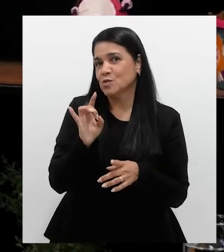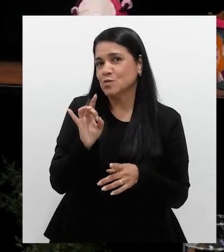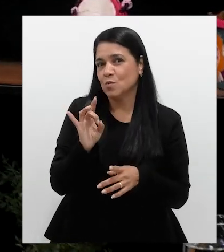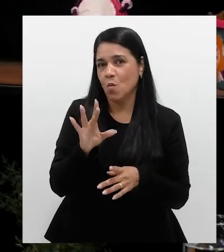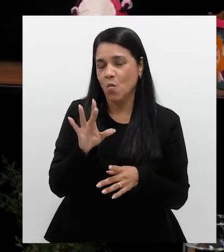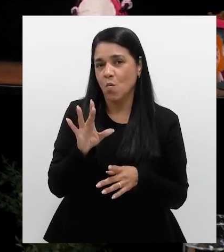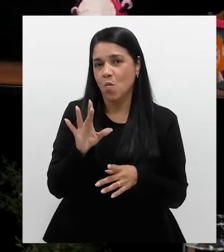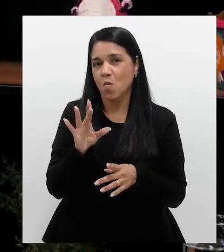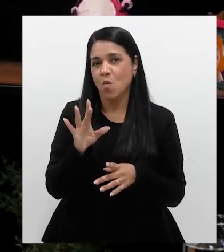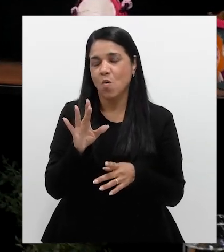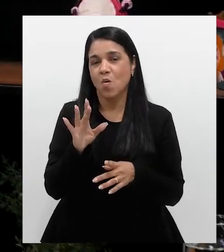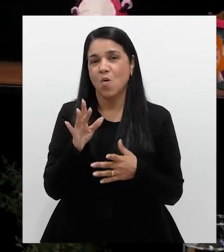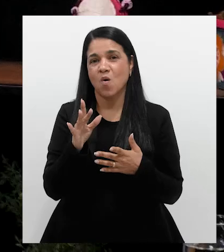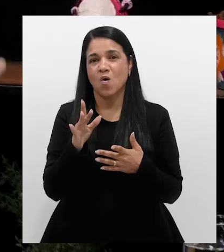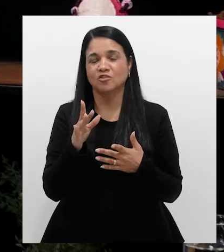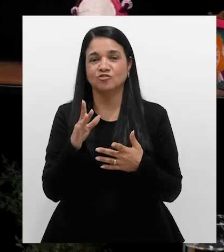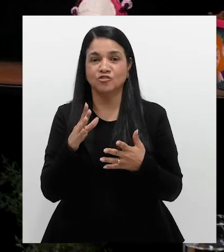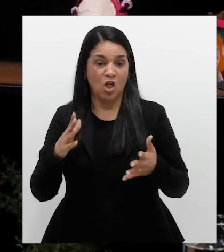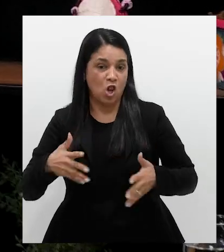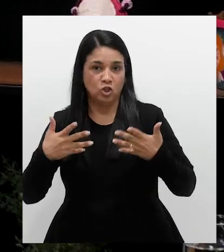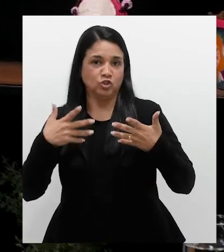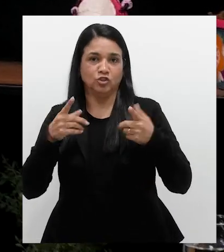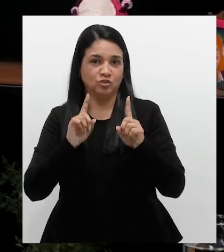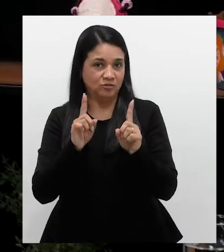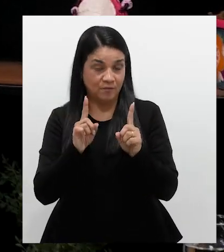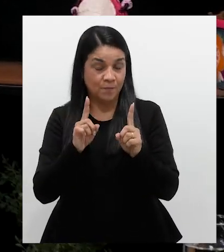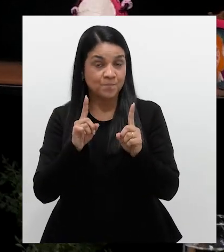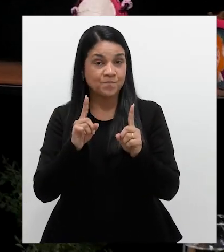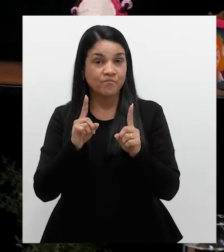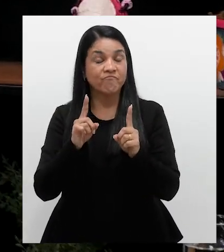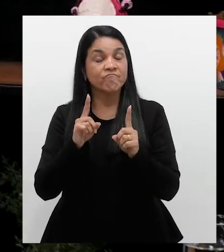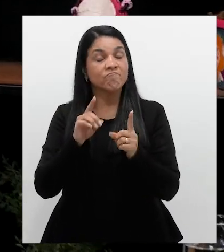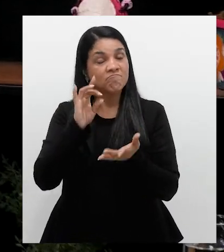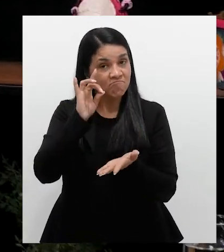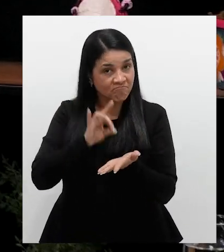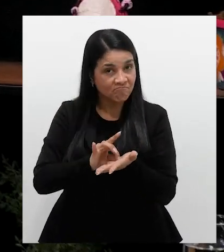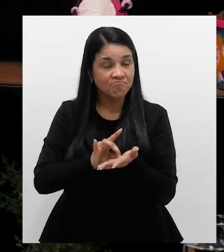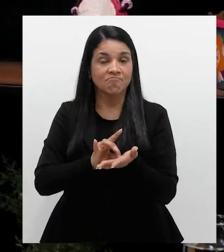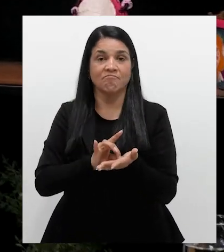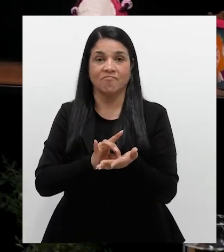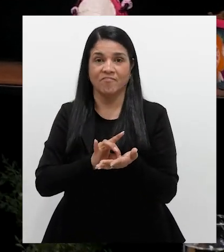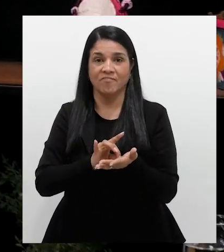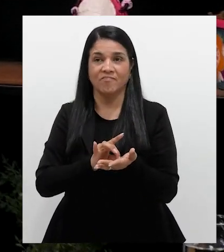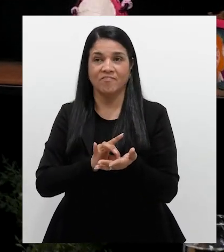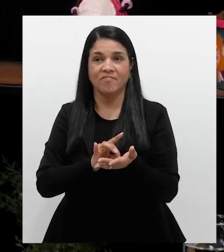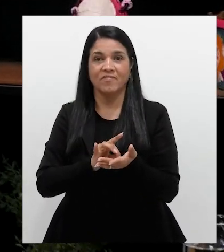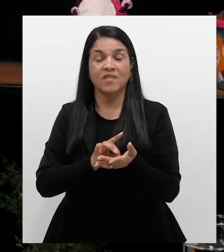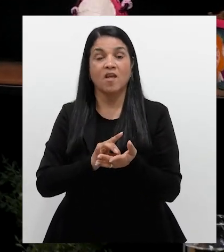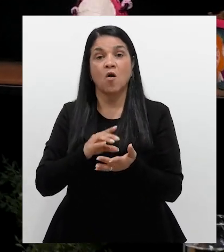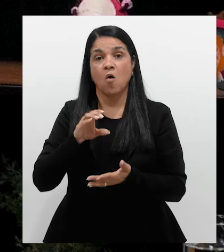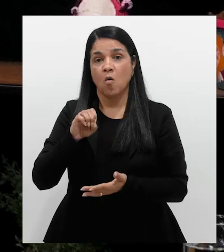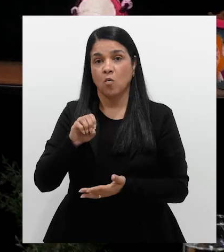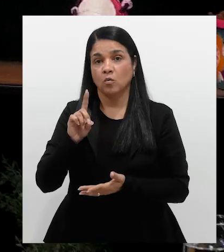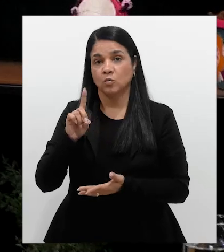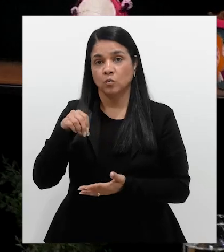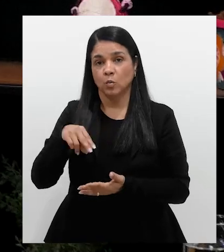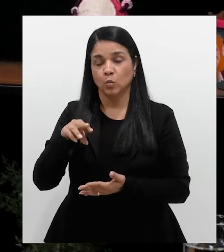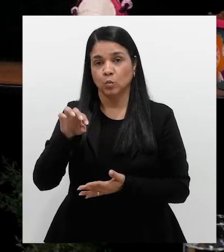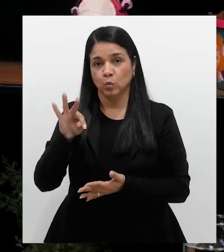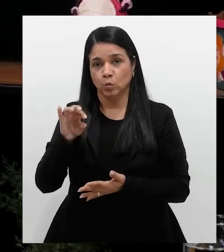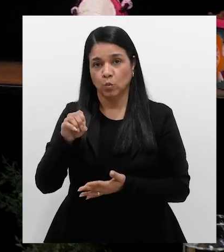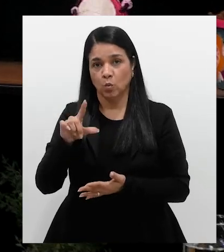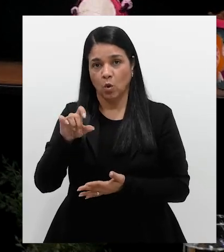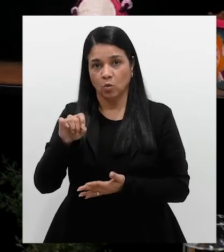questão de demagogia ou de elogio simplesmente. É uma questão mesmo de fato. A odontologia,